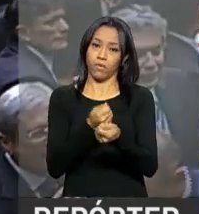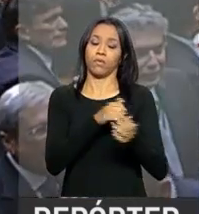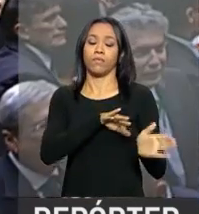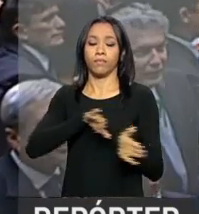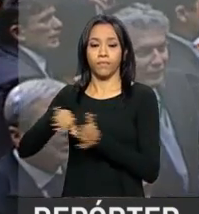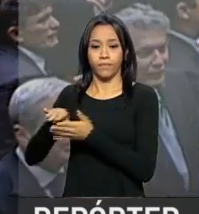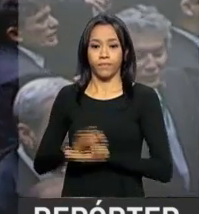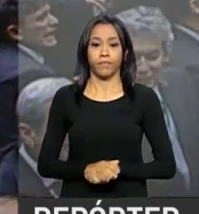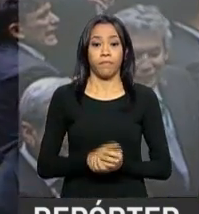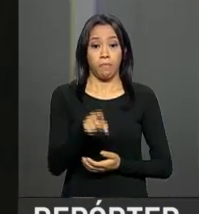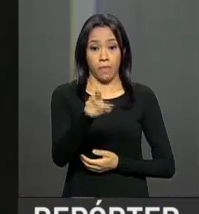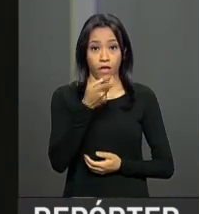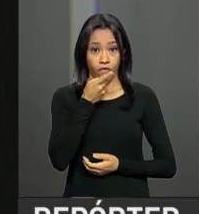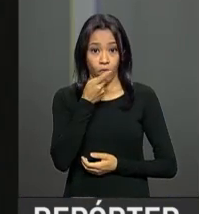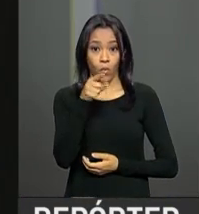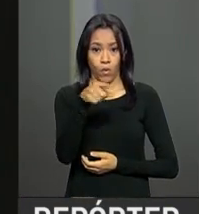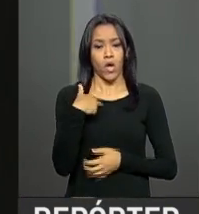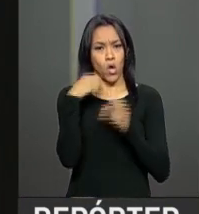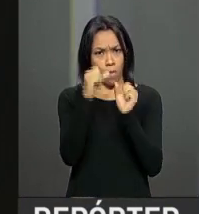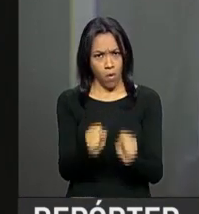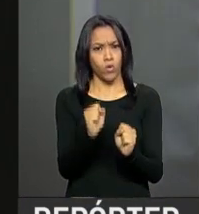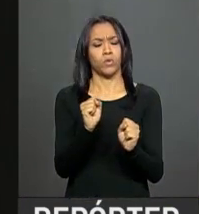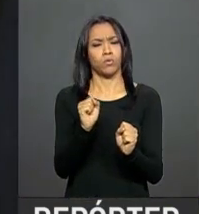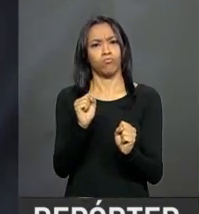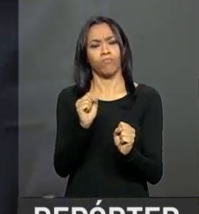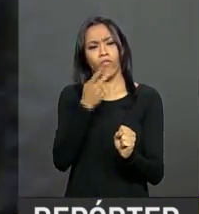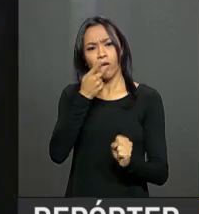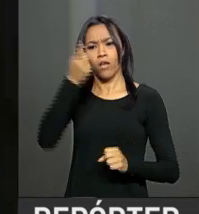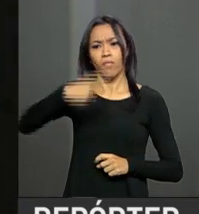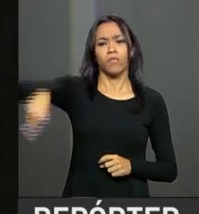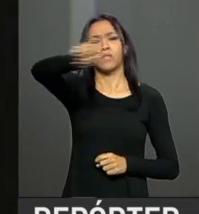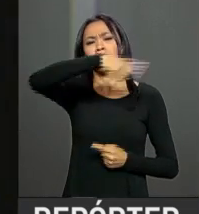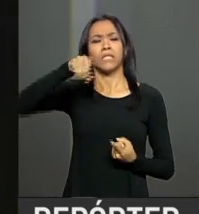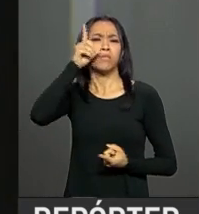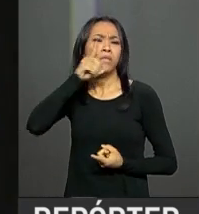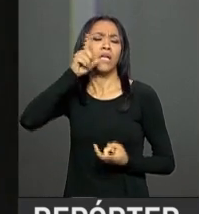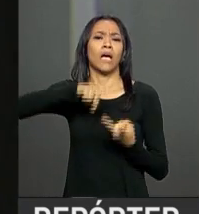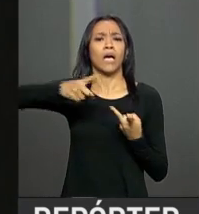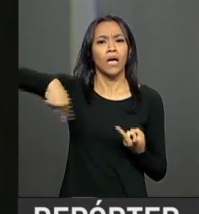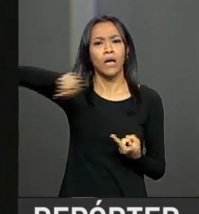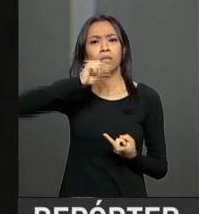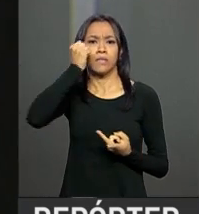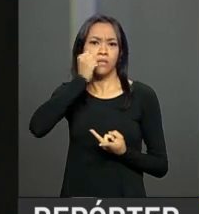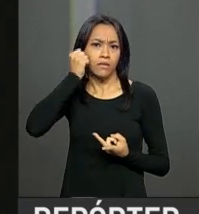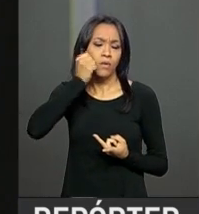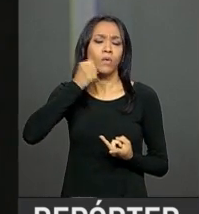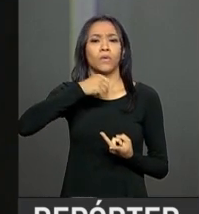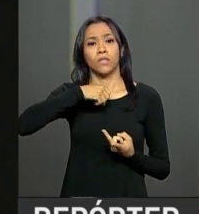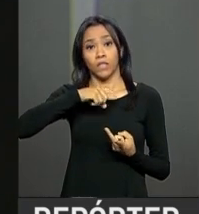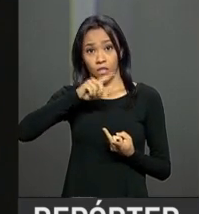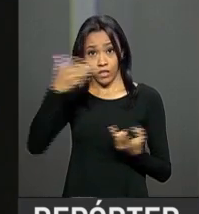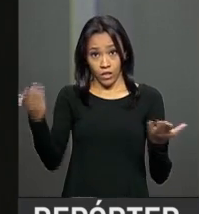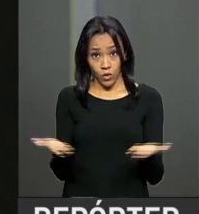Eu posso garantir a todos os senhores deputados, deputadas, senadores e senadoras que o número